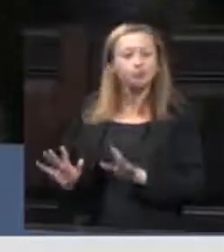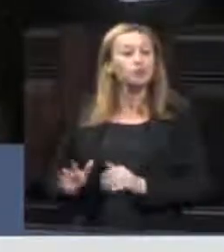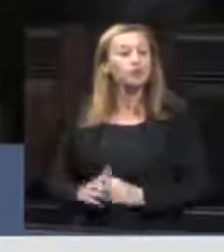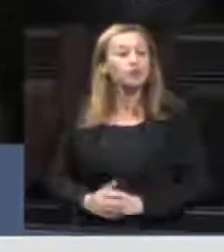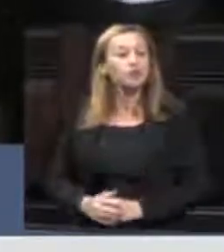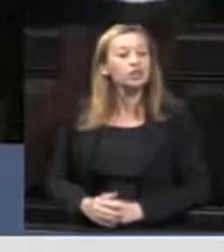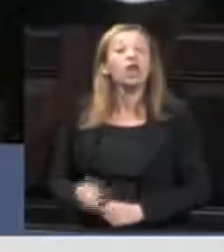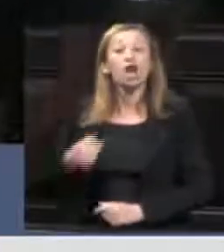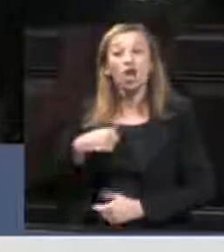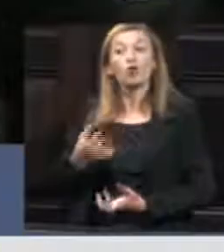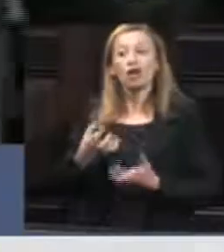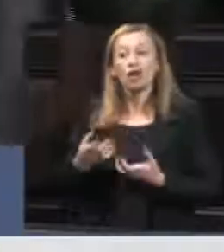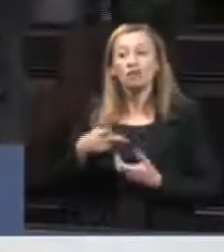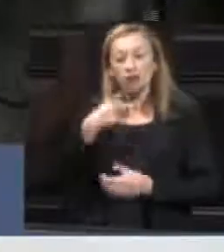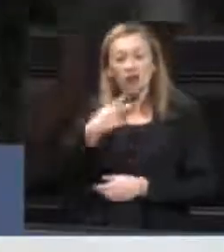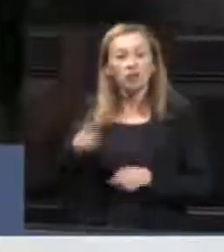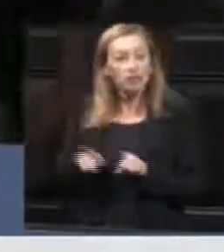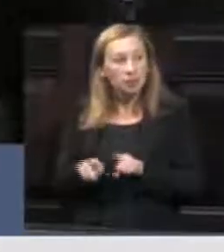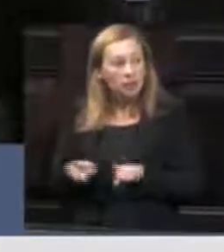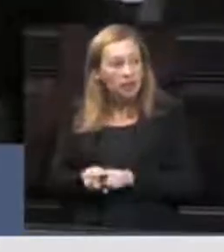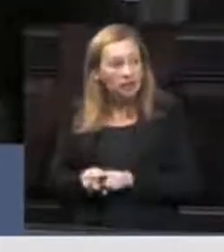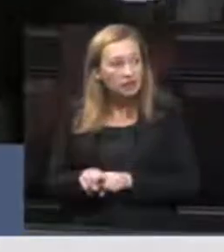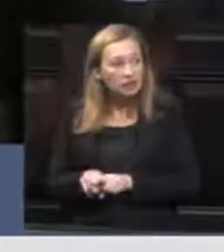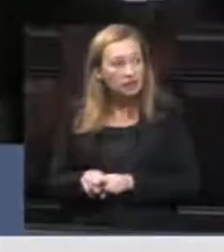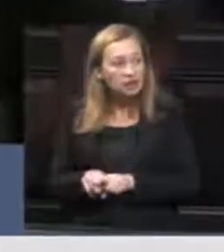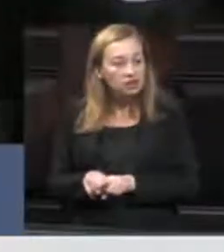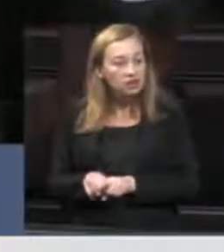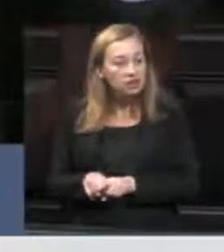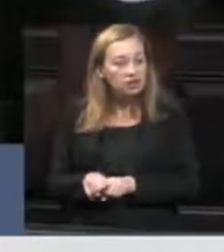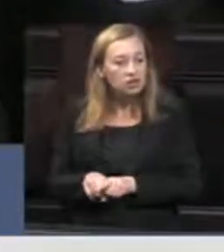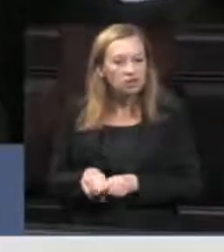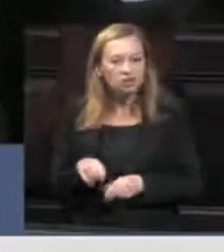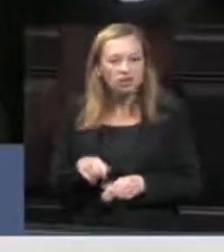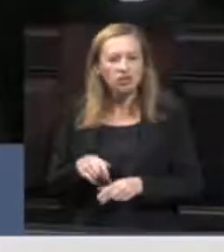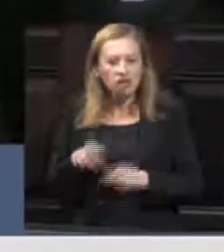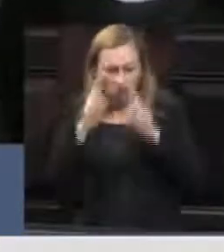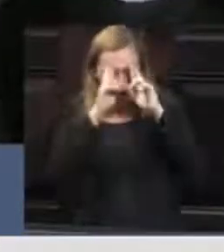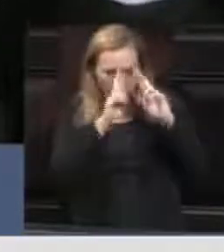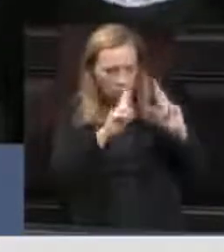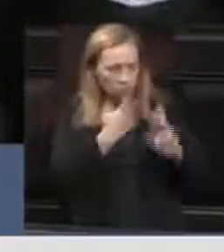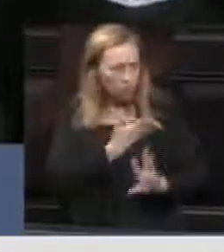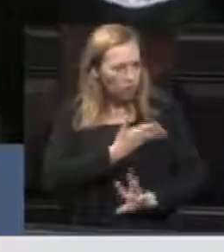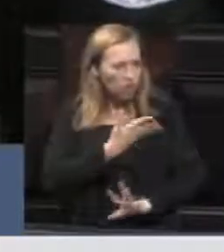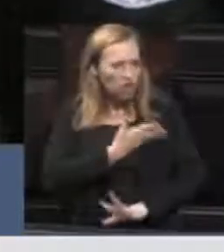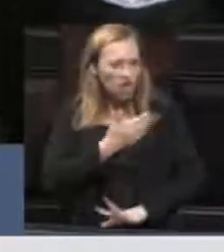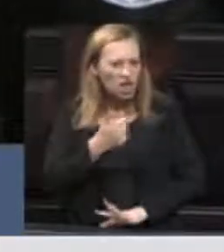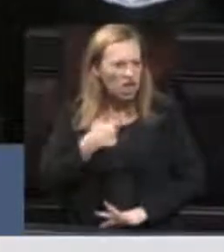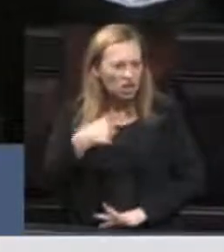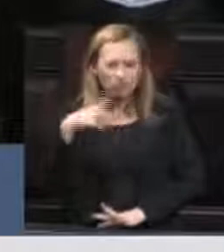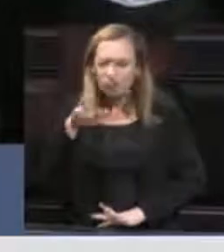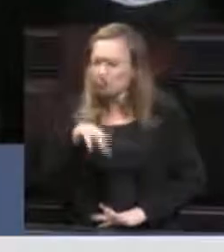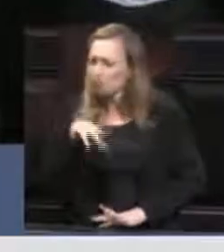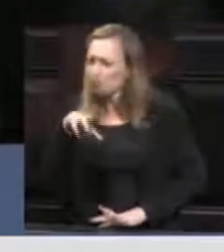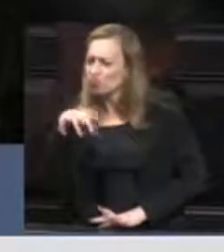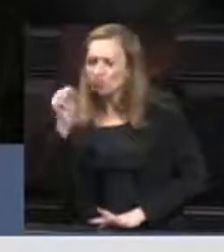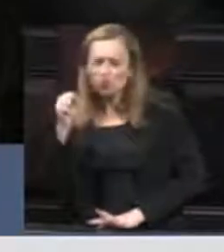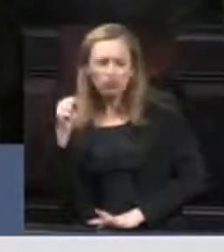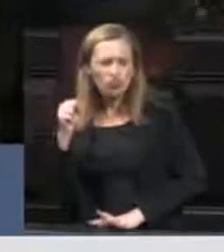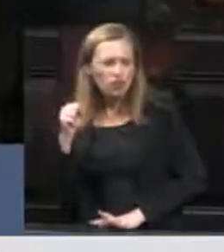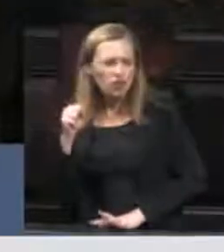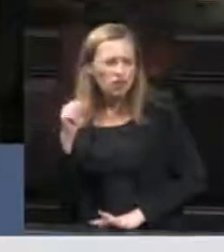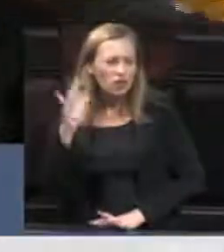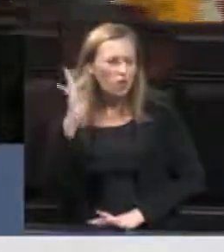E eu quero dizer também, com muito respeito a Vossa Excelência, que eu jamais vou achar